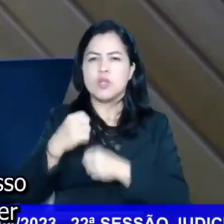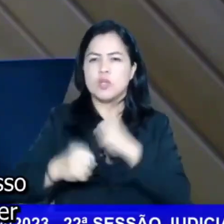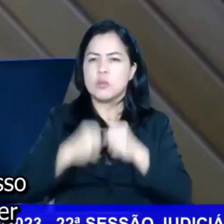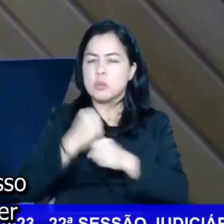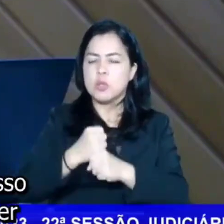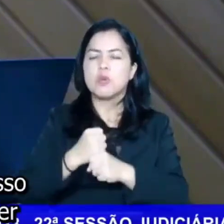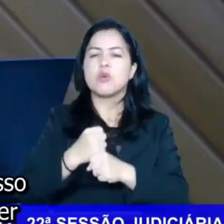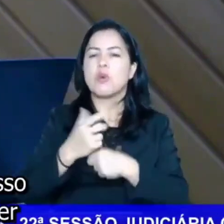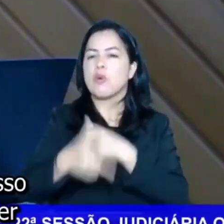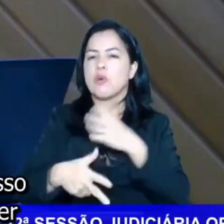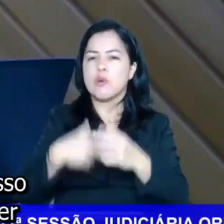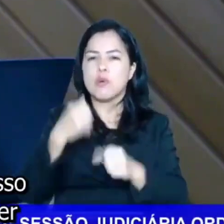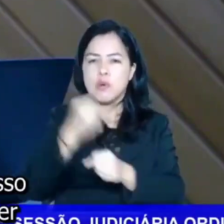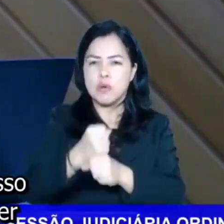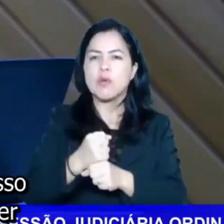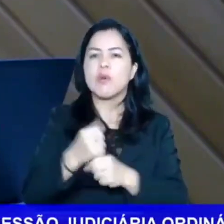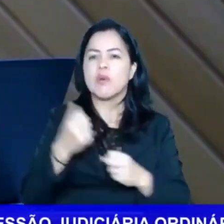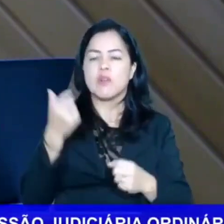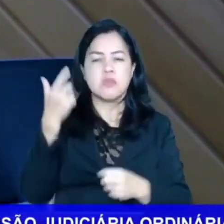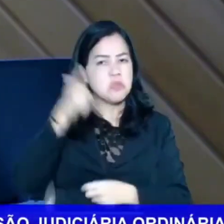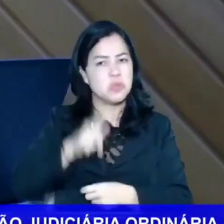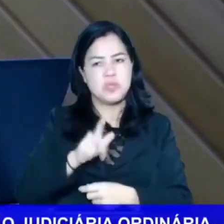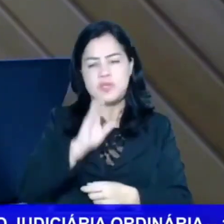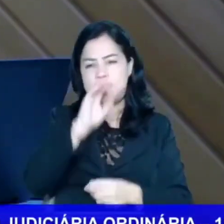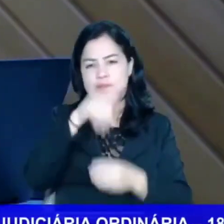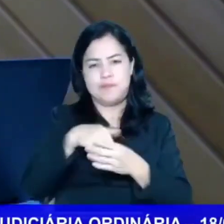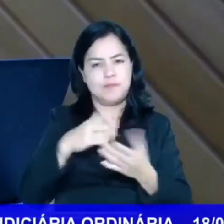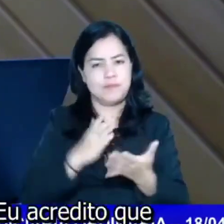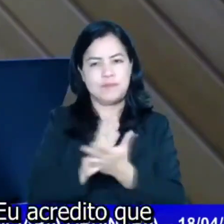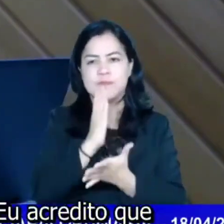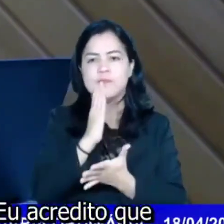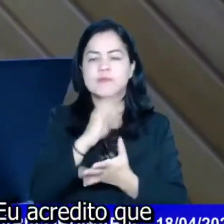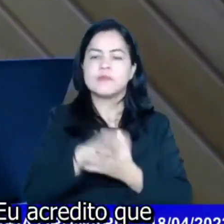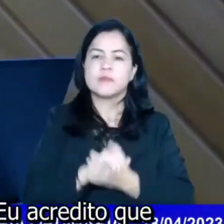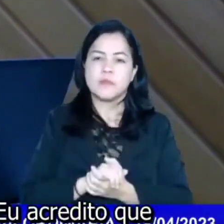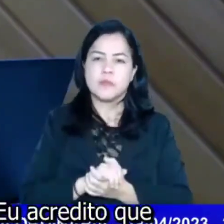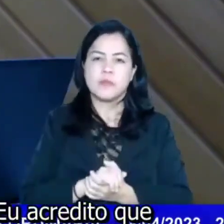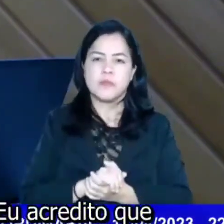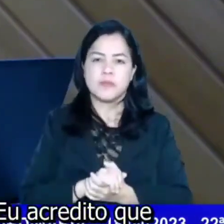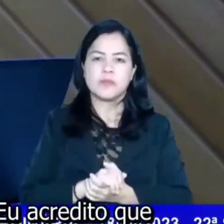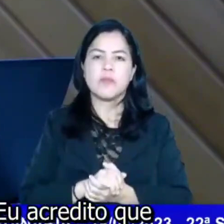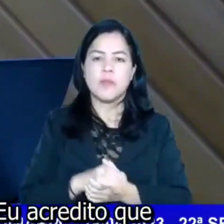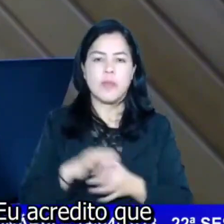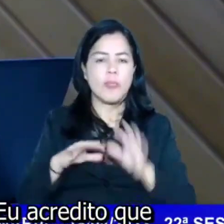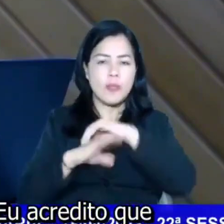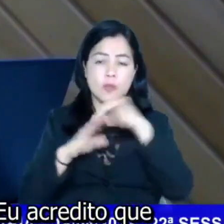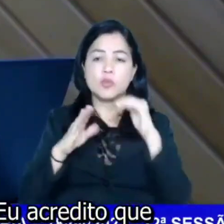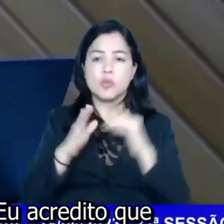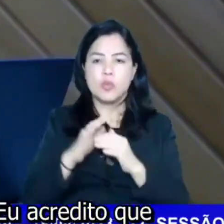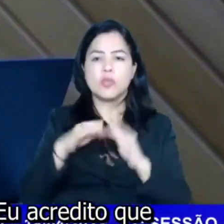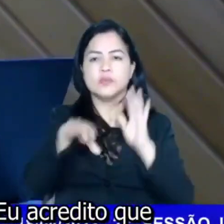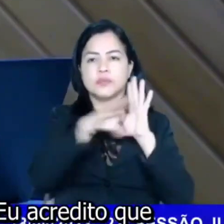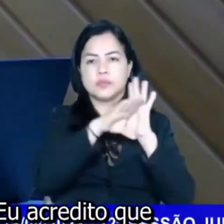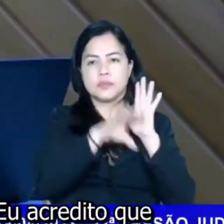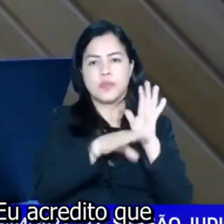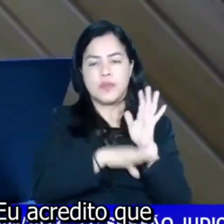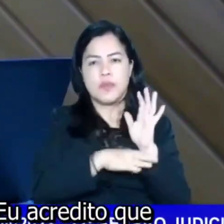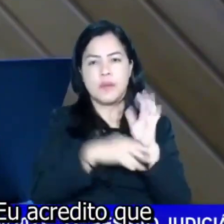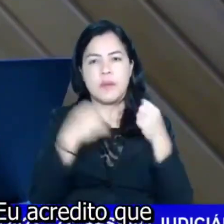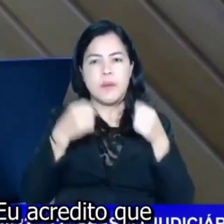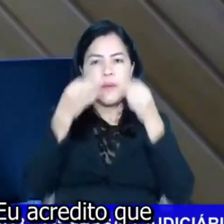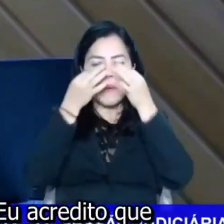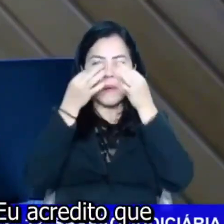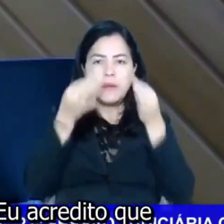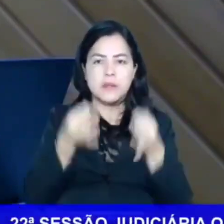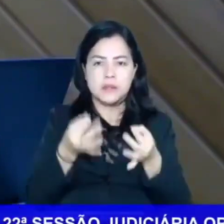nosso Estado, e que não conseguiram se eleger. Então, Todos esses critérios eles têm que ser observados.